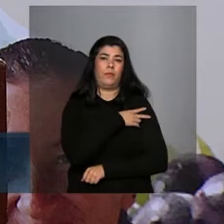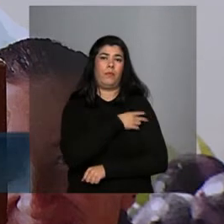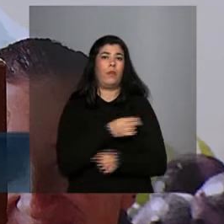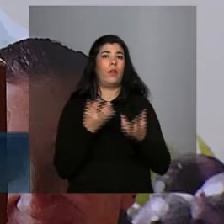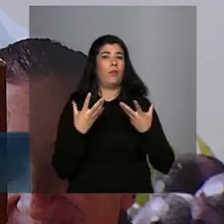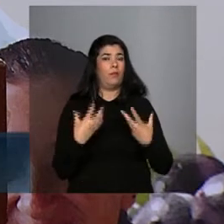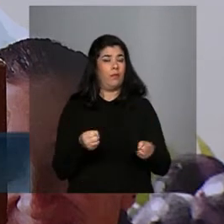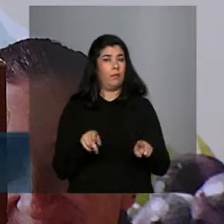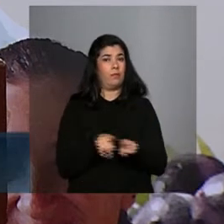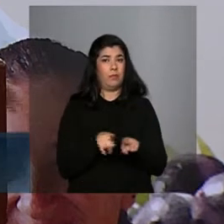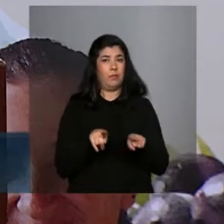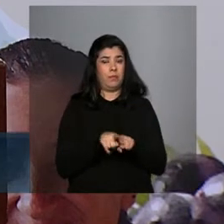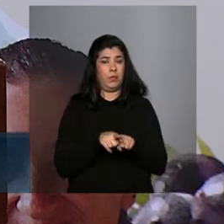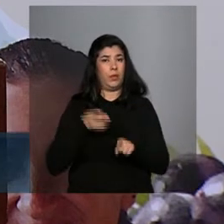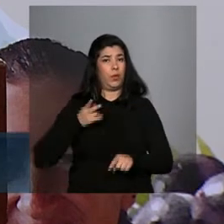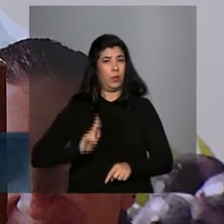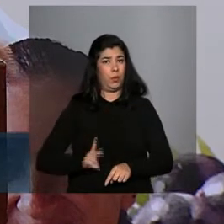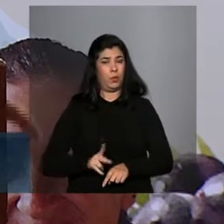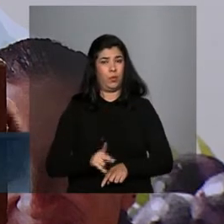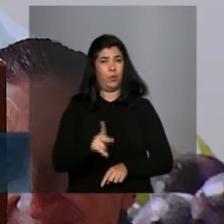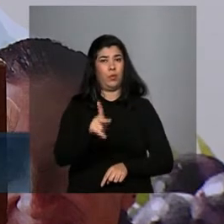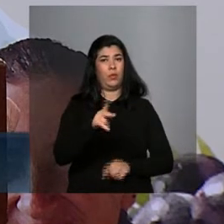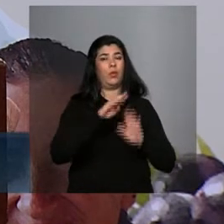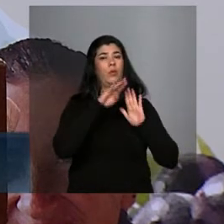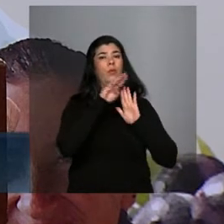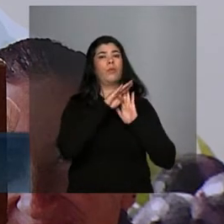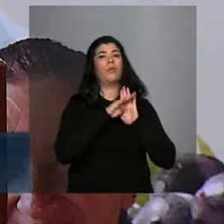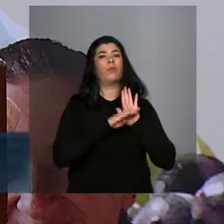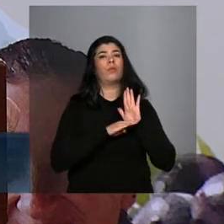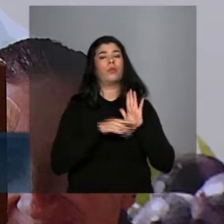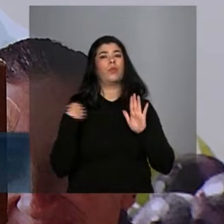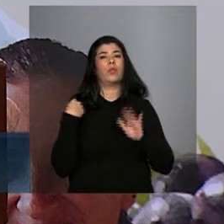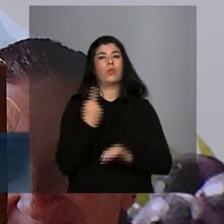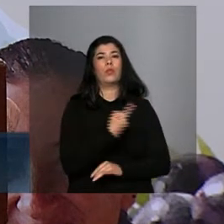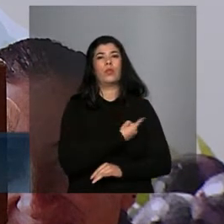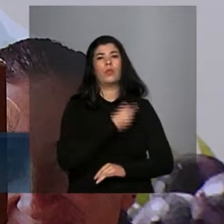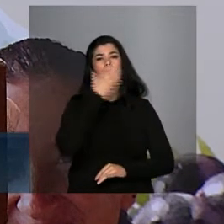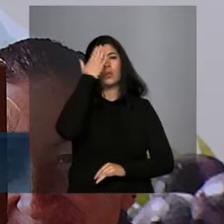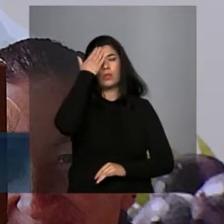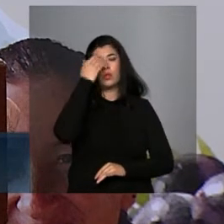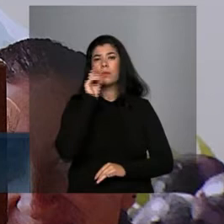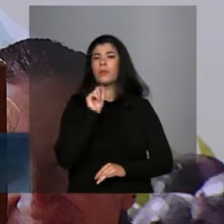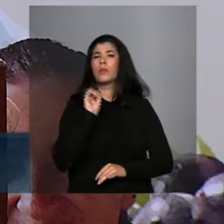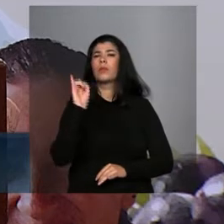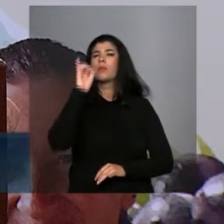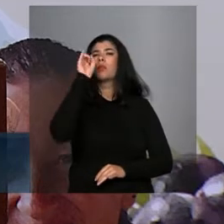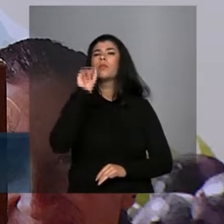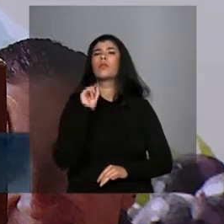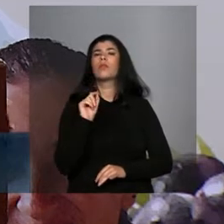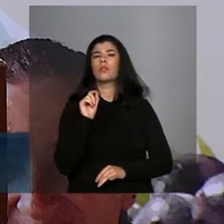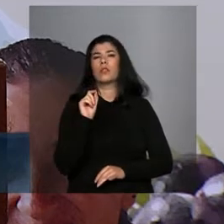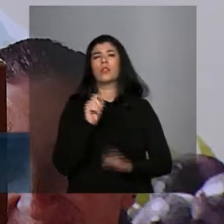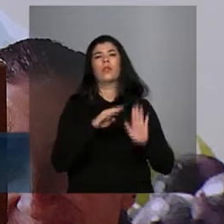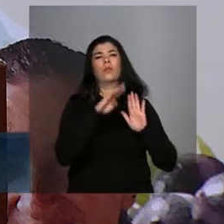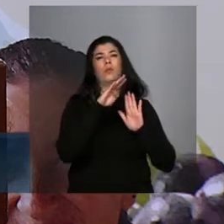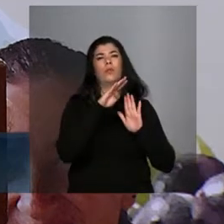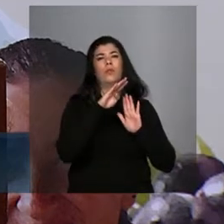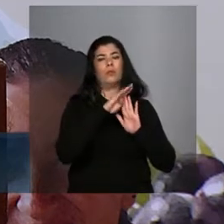Vamos também dar continuidade a um programa que nós sabemos que é muito importante, que é o programa